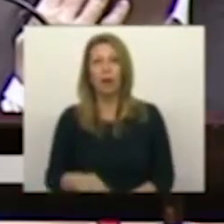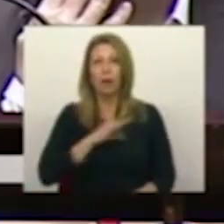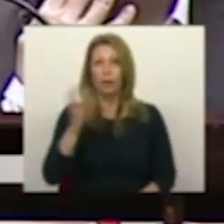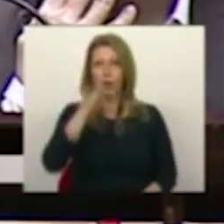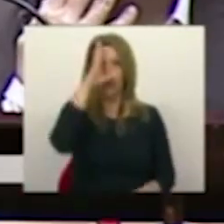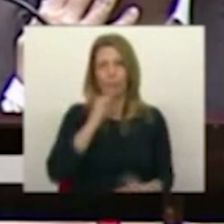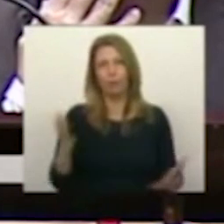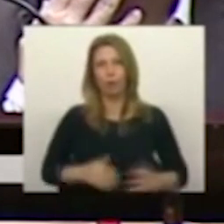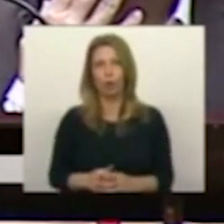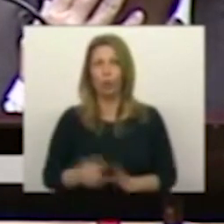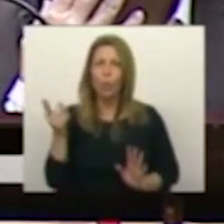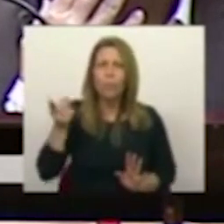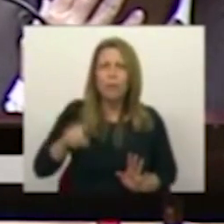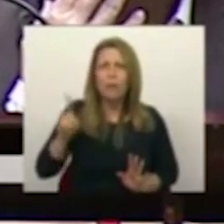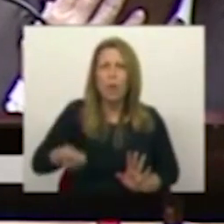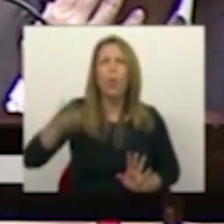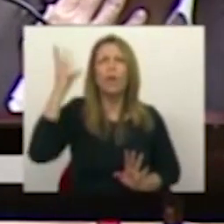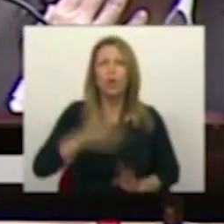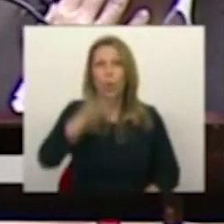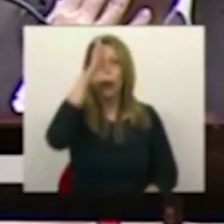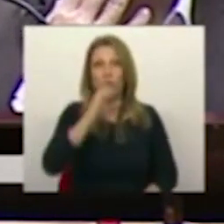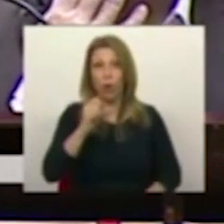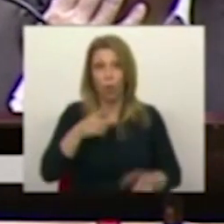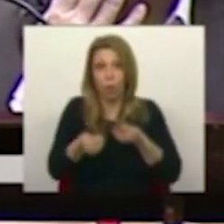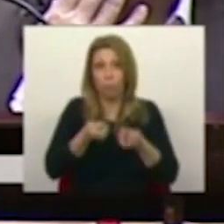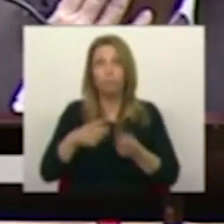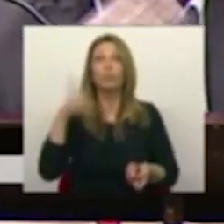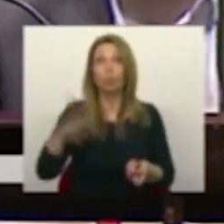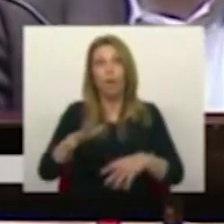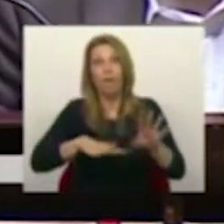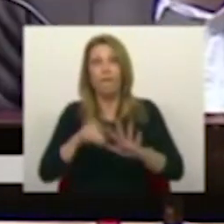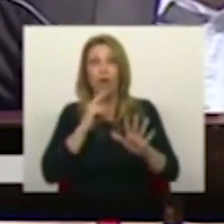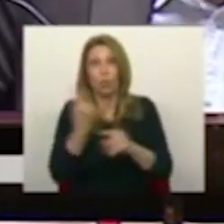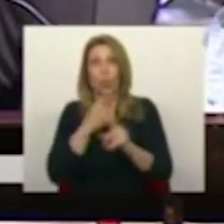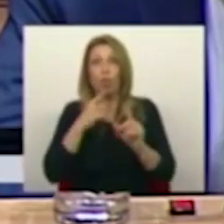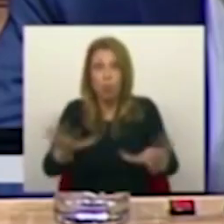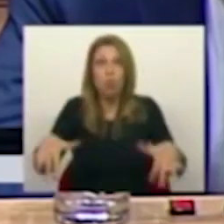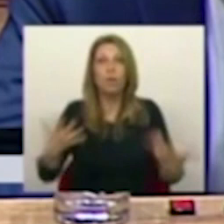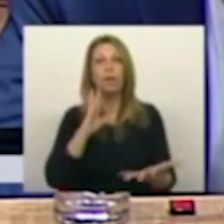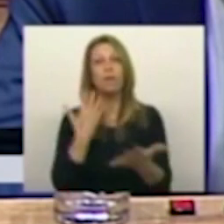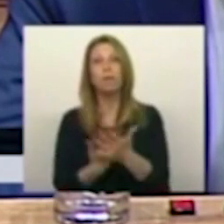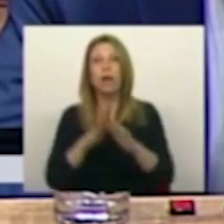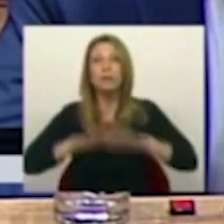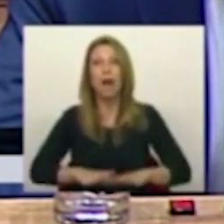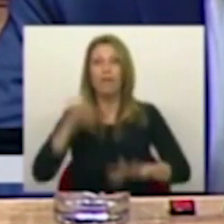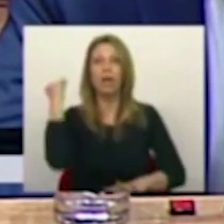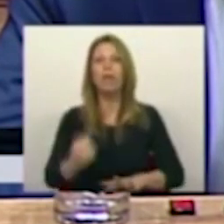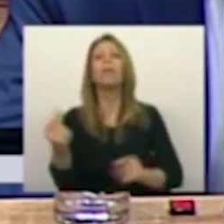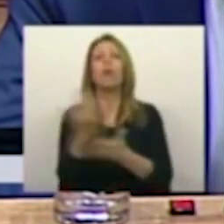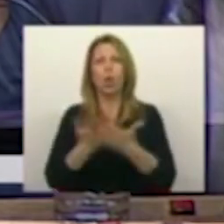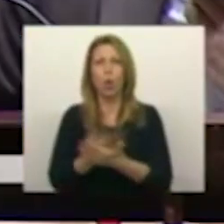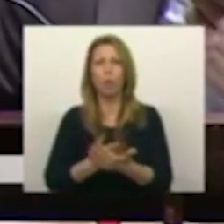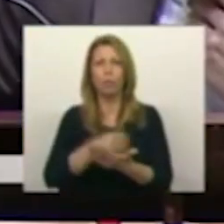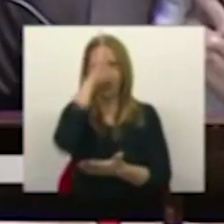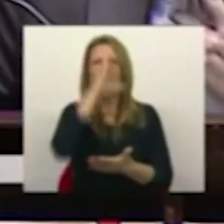Senhor Primeiro-Ministro, quantas vezes é que o Governador de Portugal fez o que podia para travar crime económico? O Governador do Banco de Portugal nunca